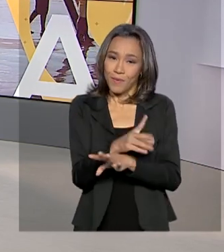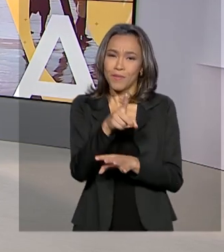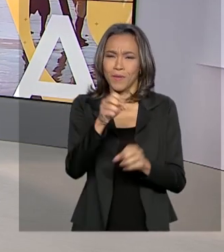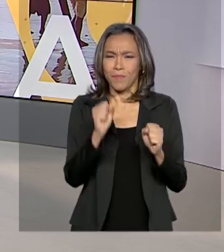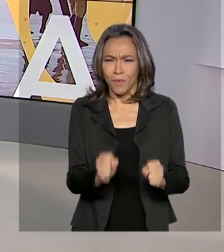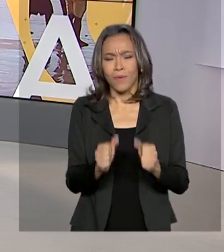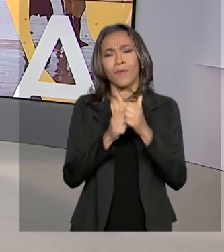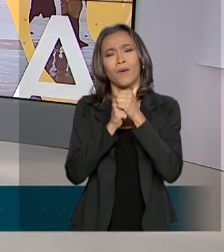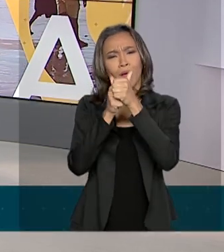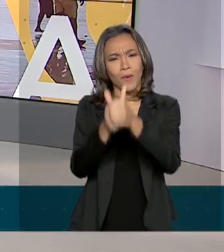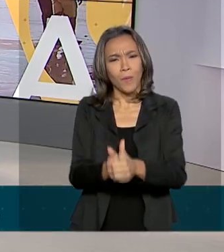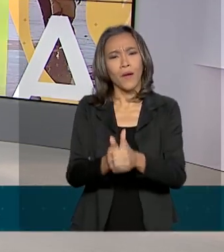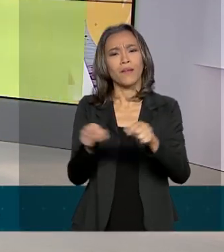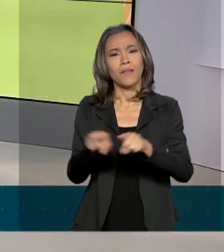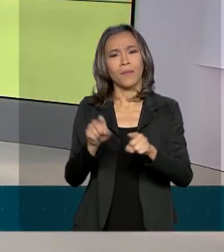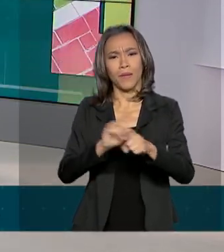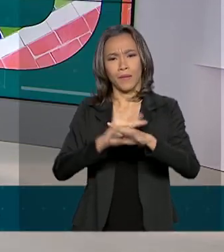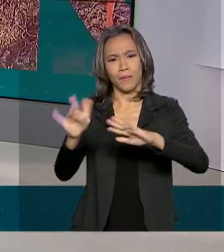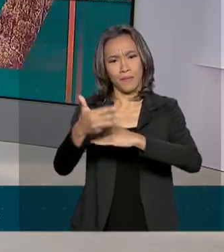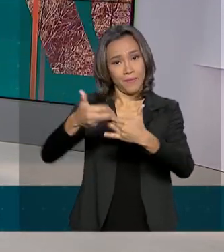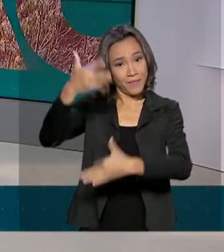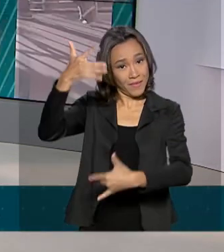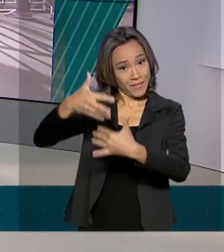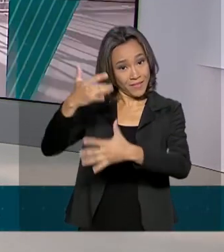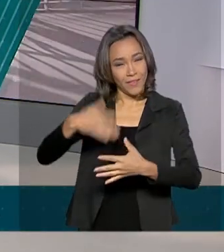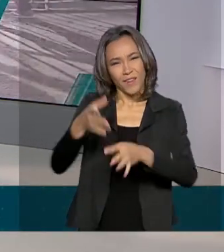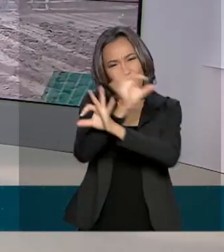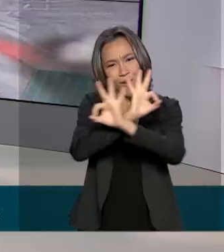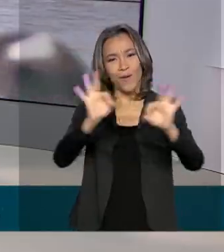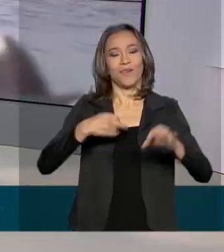pode nos acompanhar também pelas redes sociais.